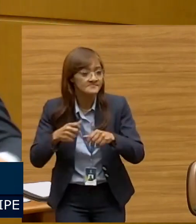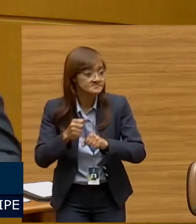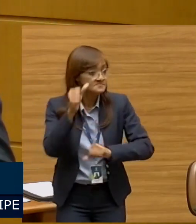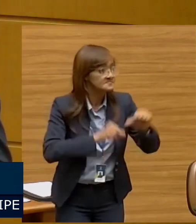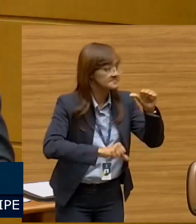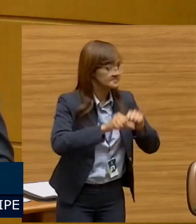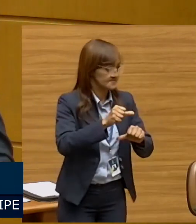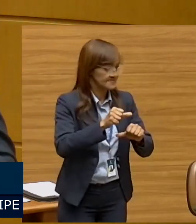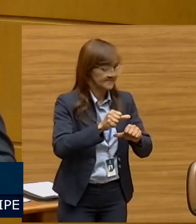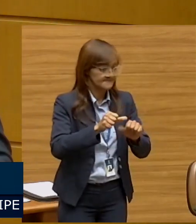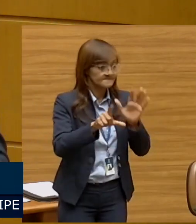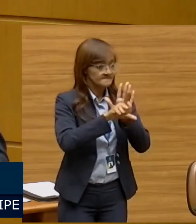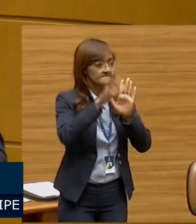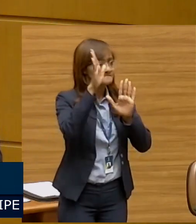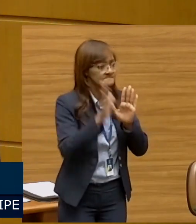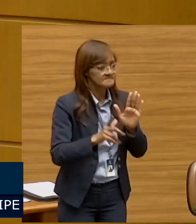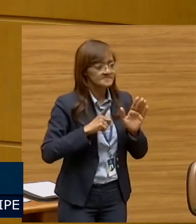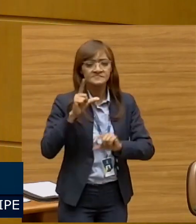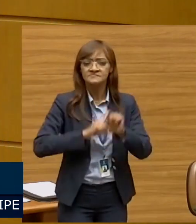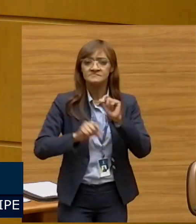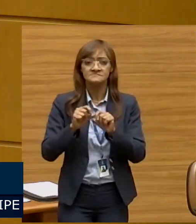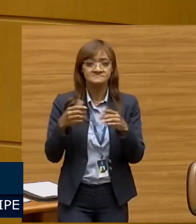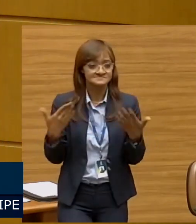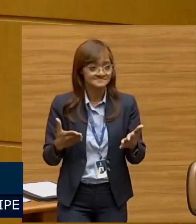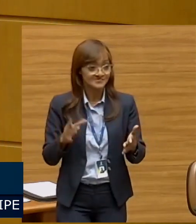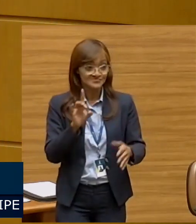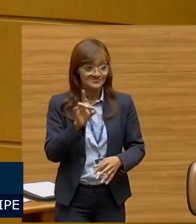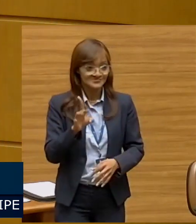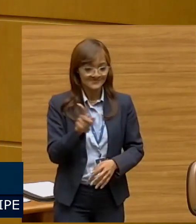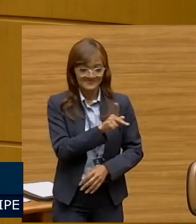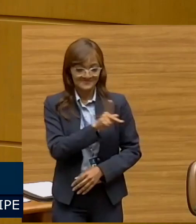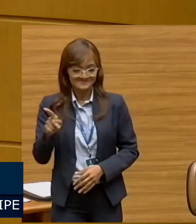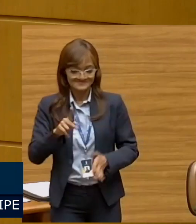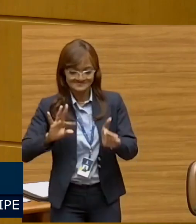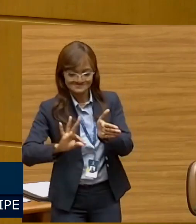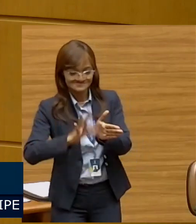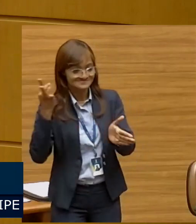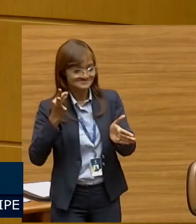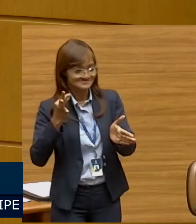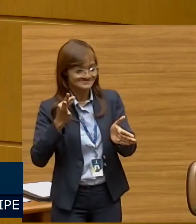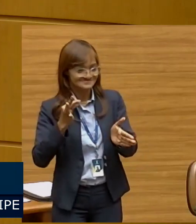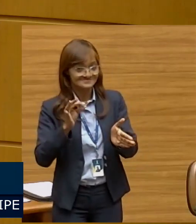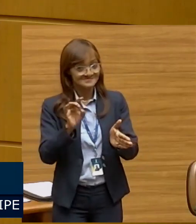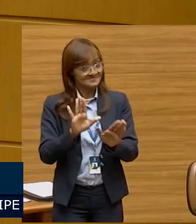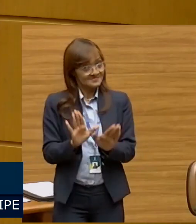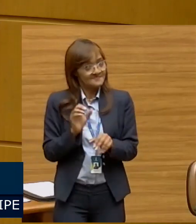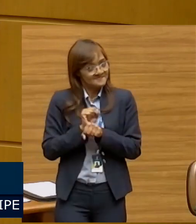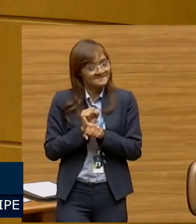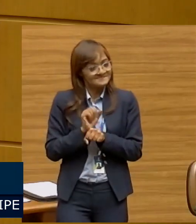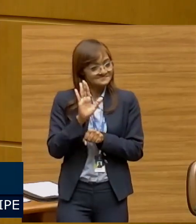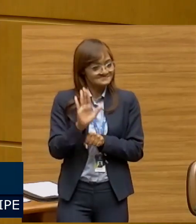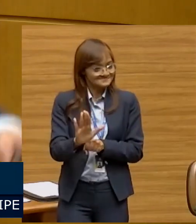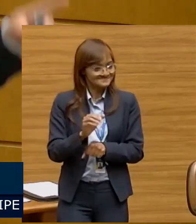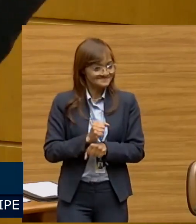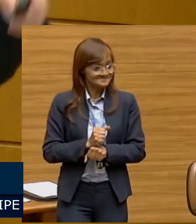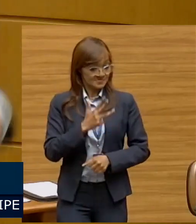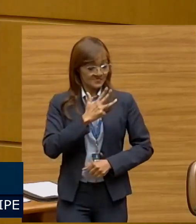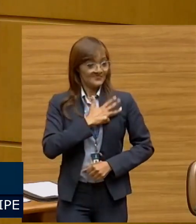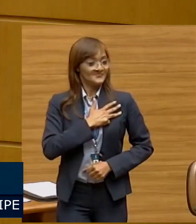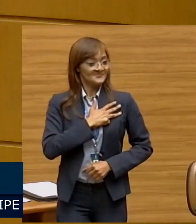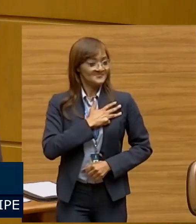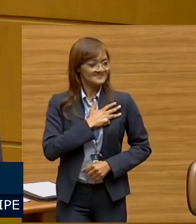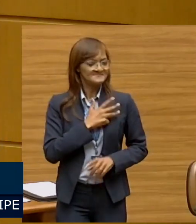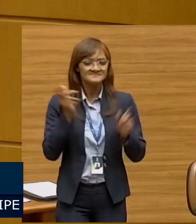lei, ela repensa nisso. A gente está esperando só o crivo da presidência, porque já subiu daí pelas câmaras. Estamos esperando aí o crivo de Lula, para que a